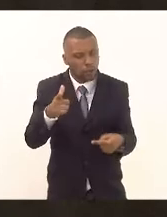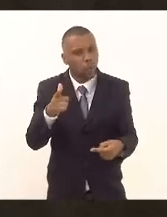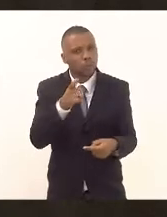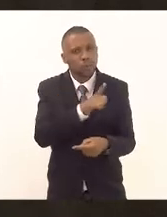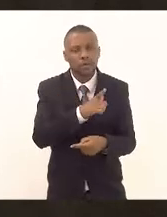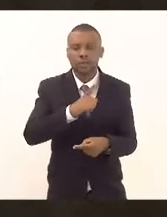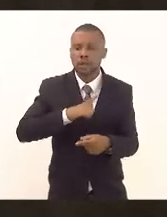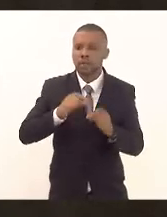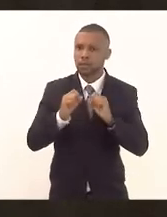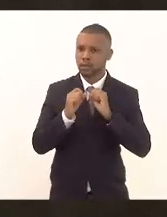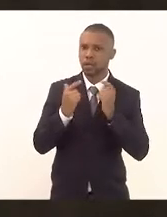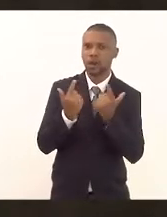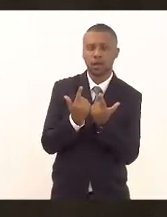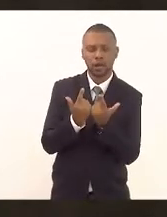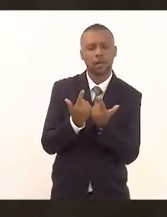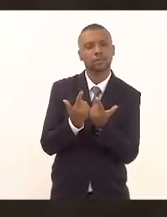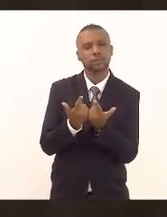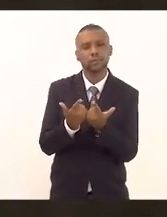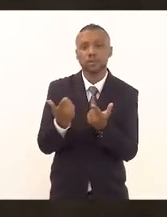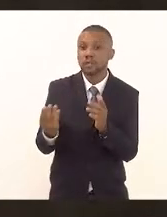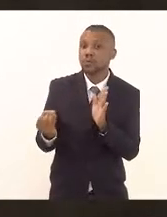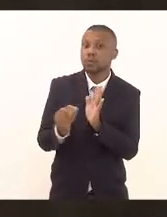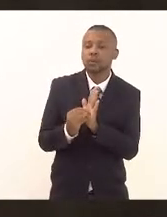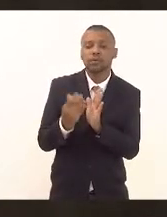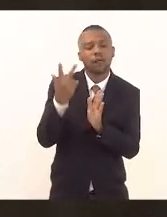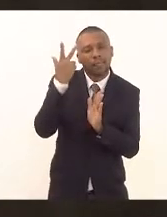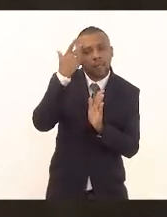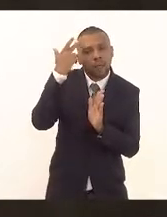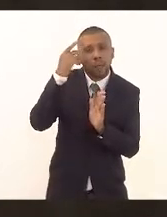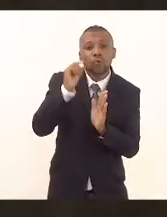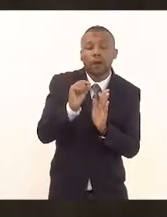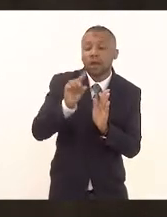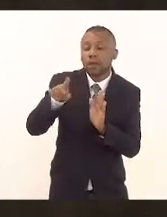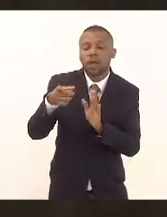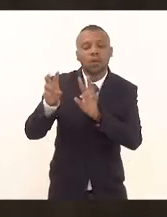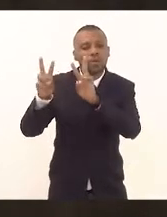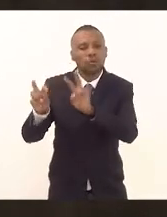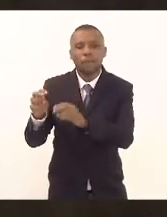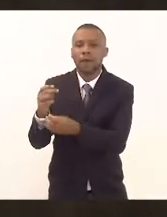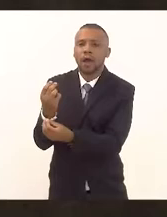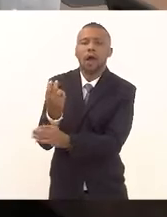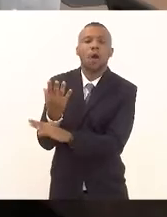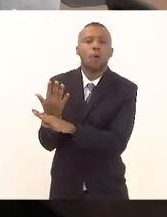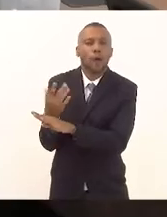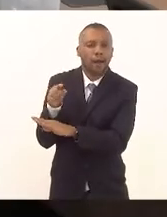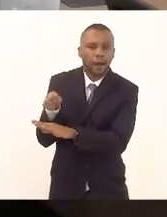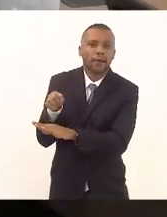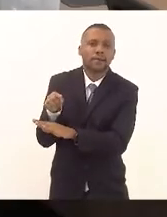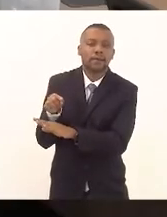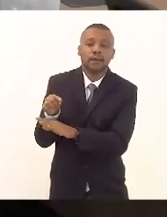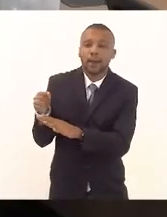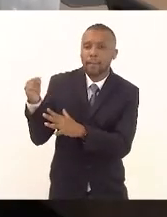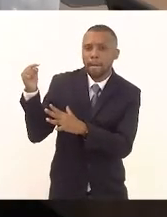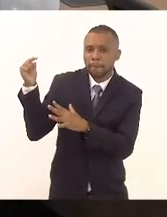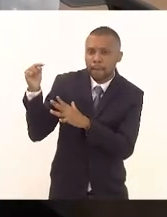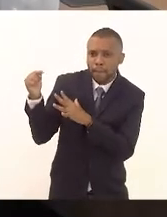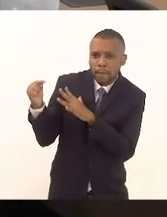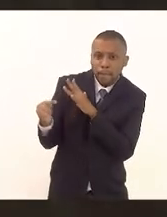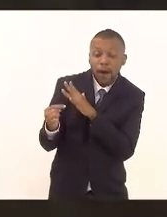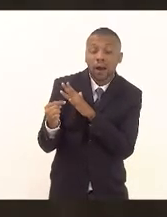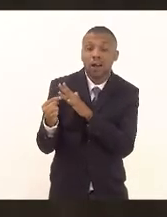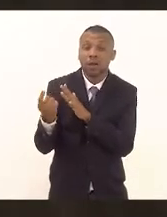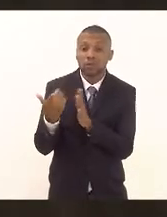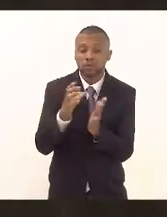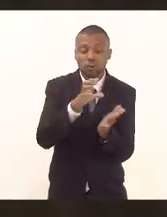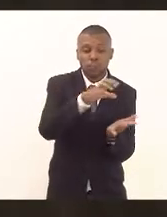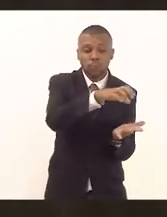Legislativa, incluindo, naturalmente, a Universidade do Estado do Rio de Janeiro e todos os setores voltados para a formação em medicina.